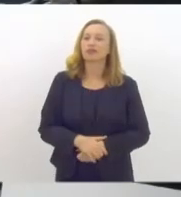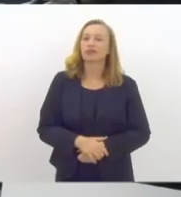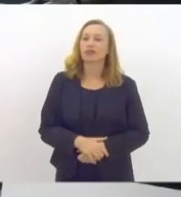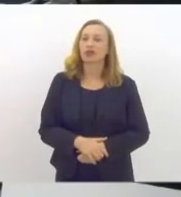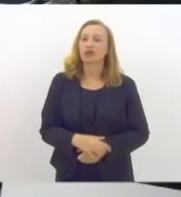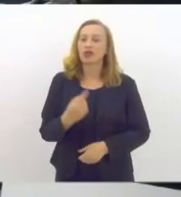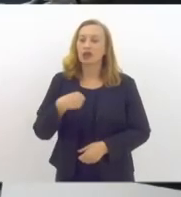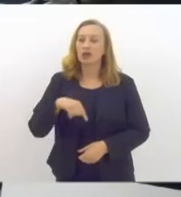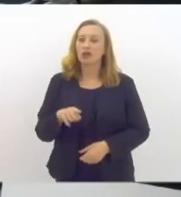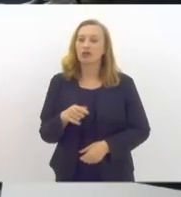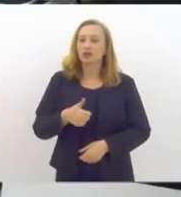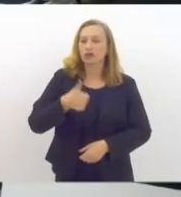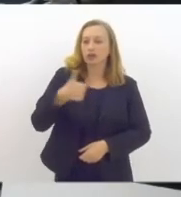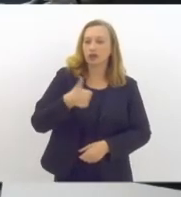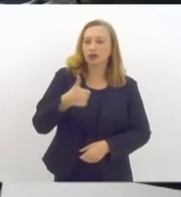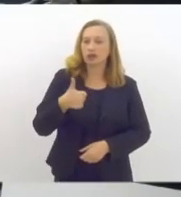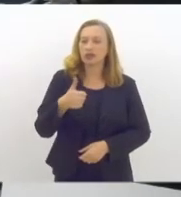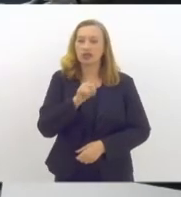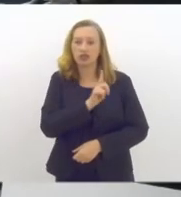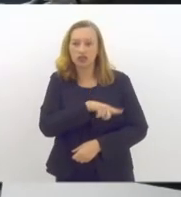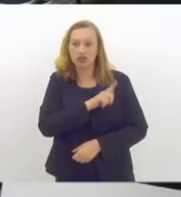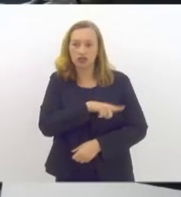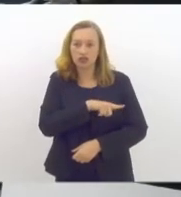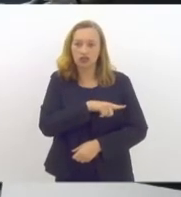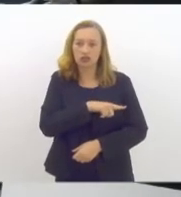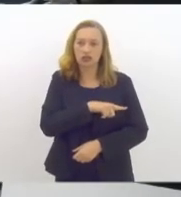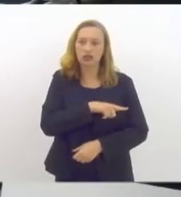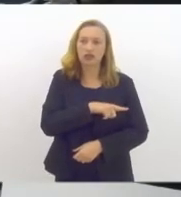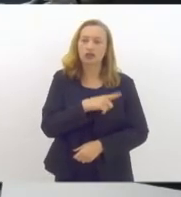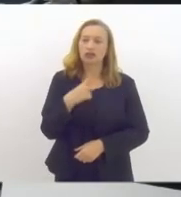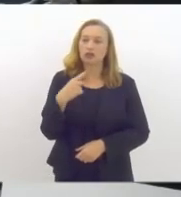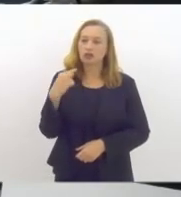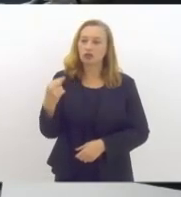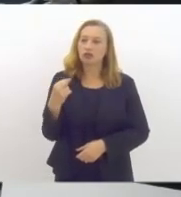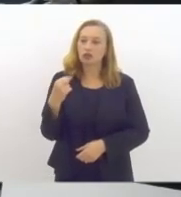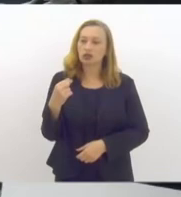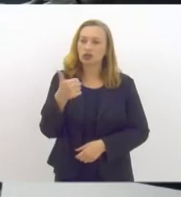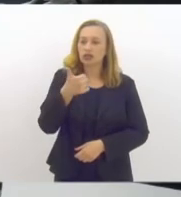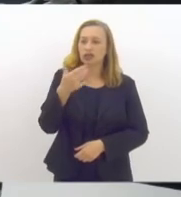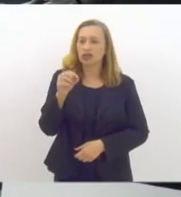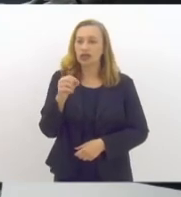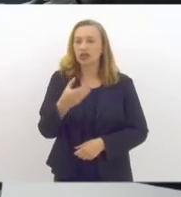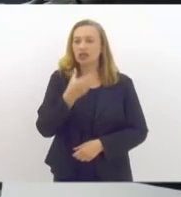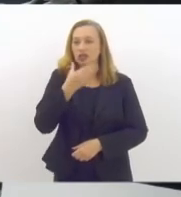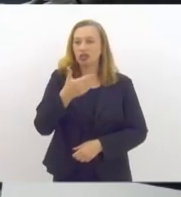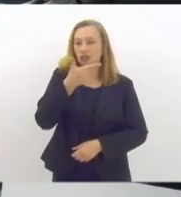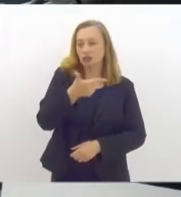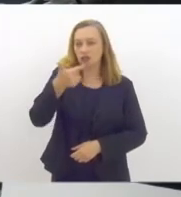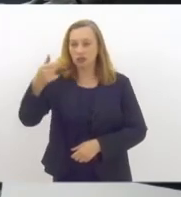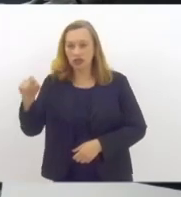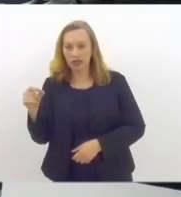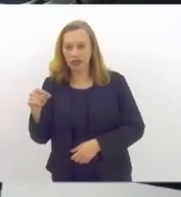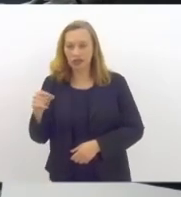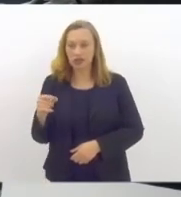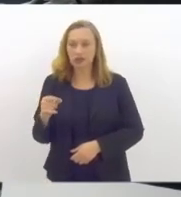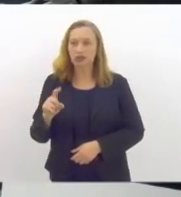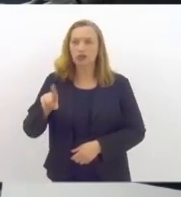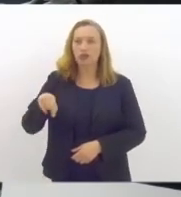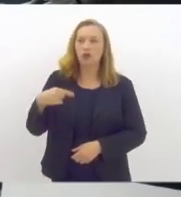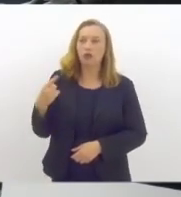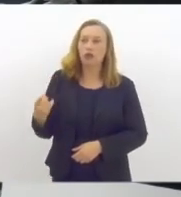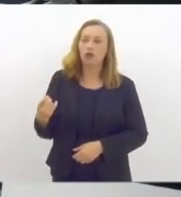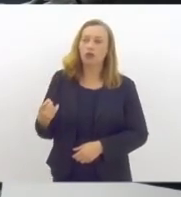Eu fui da primeira gestão, né, do mecanismo, e fui eleita no dia 10 de dezembro de 2010 com